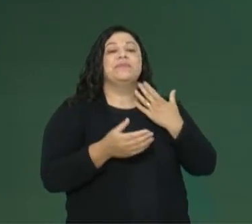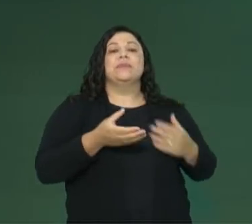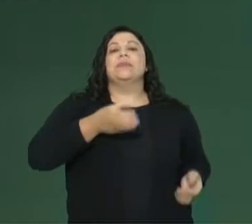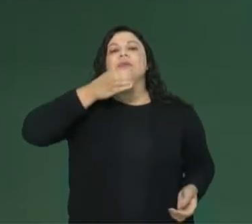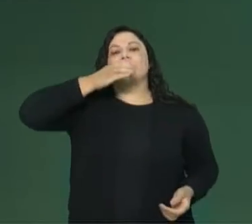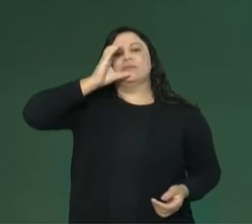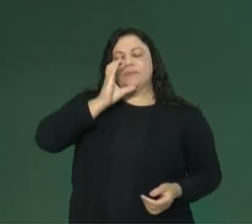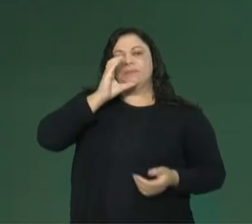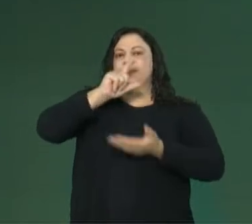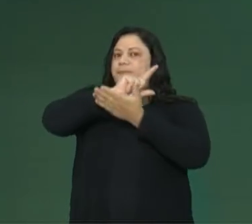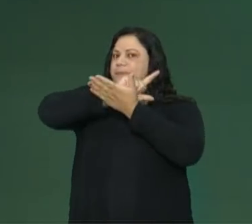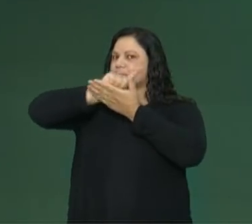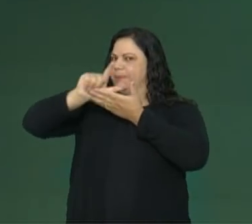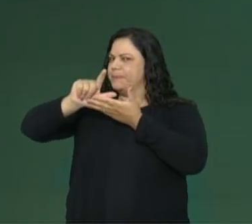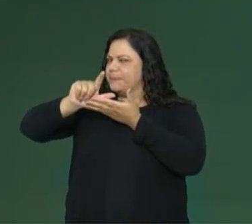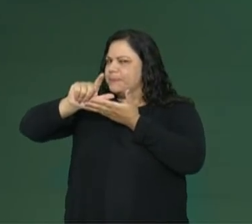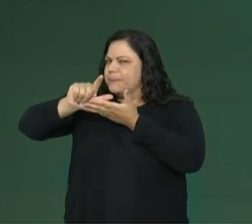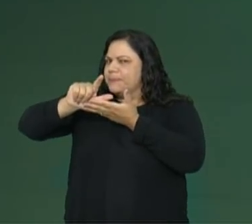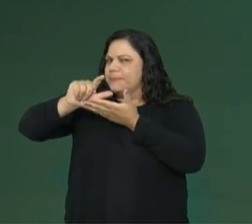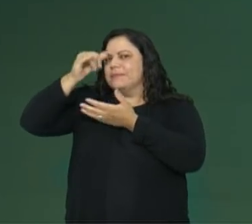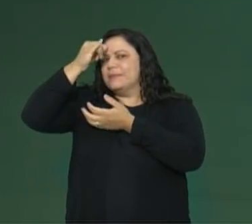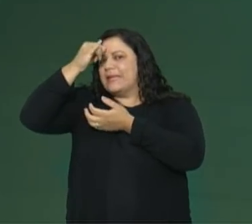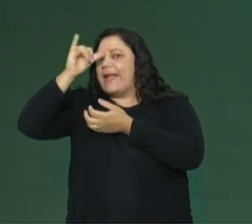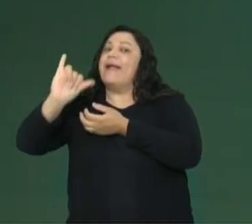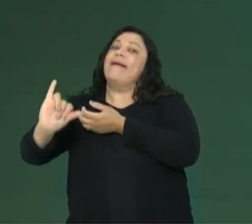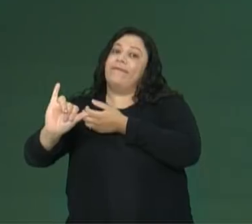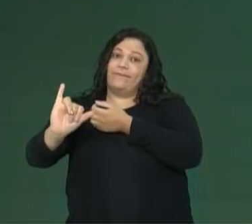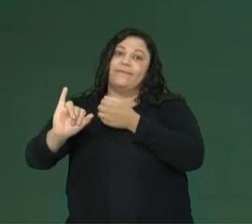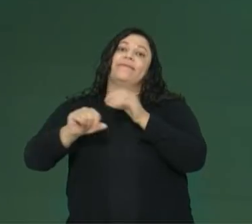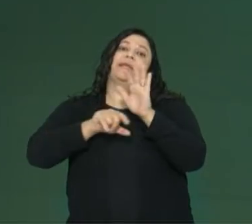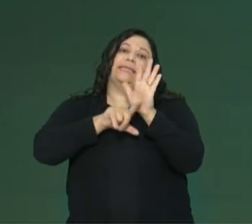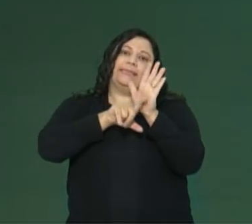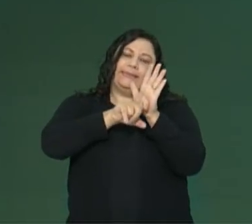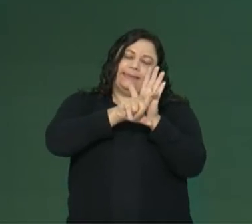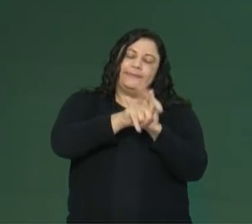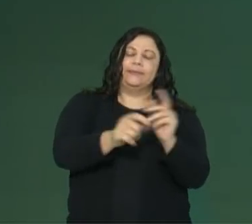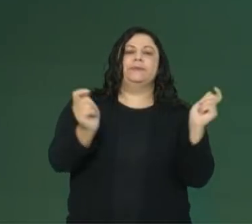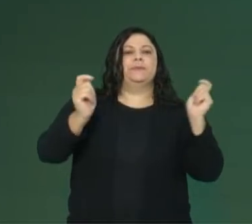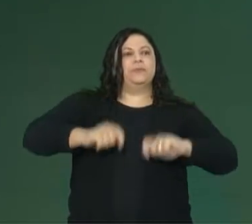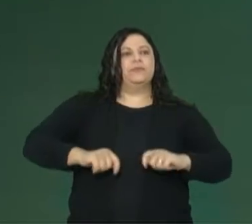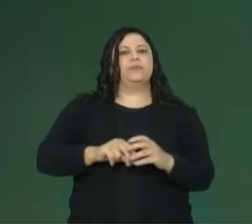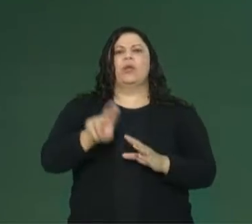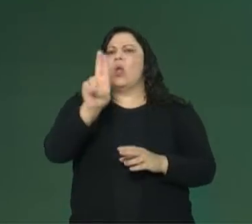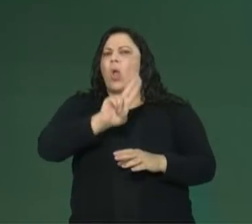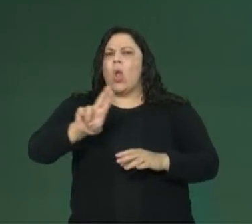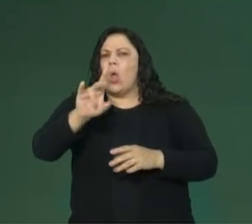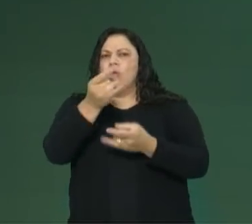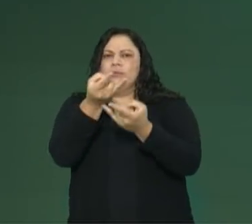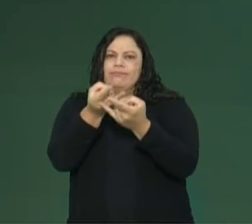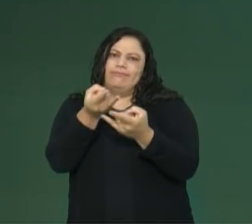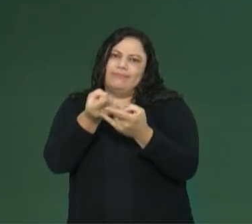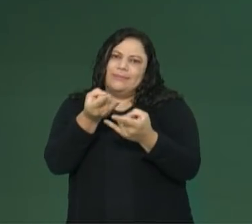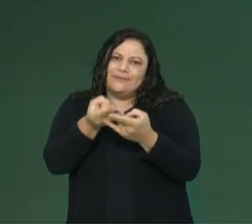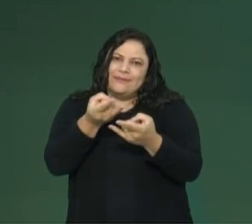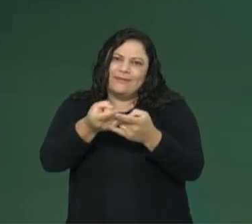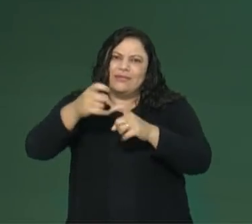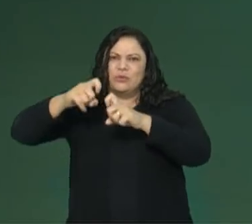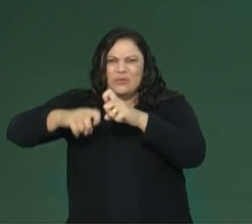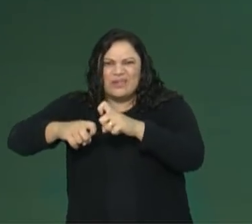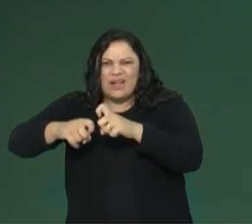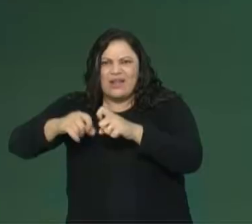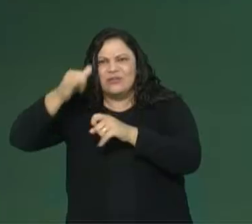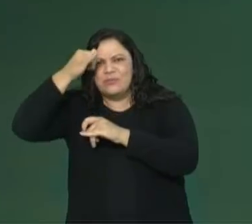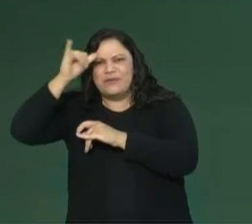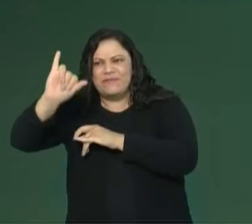fervida previne verminoses? Sim. Usar preservativo na relação sexual previne verminoses? Não. Eu